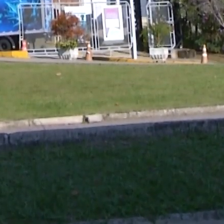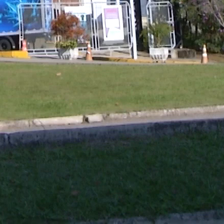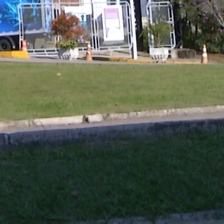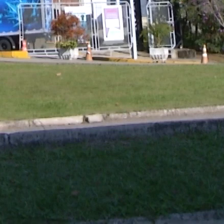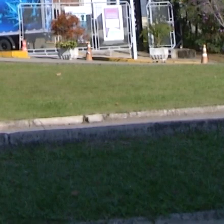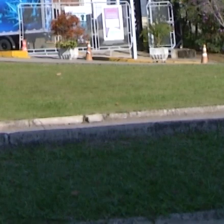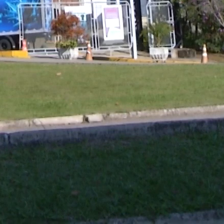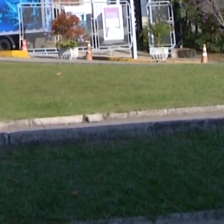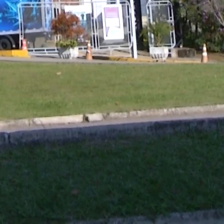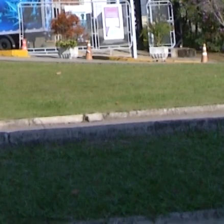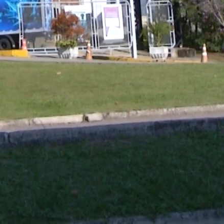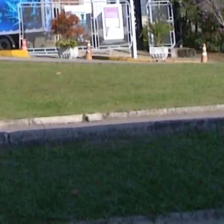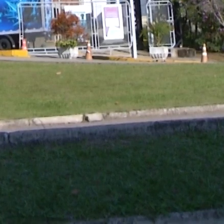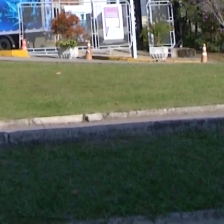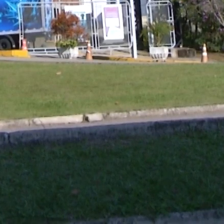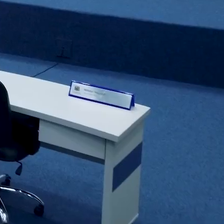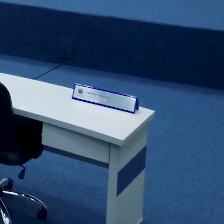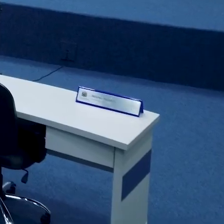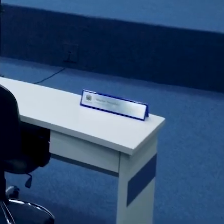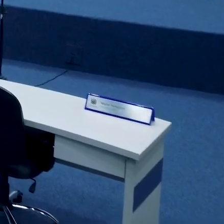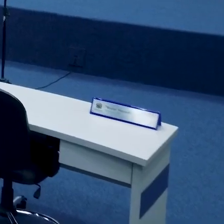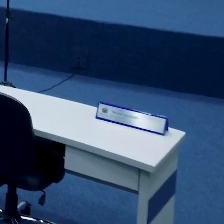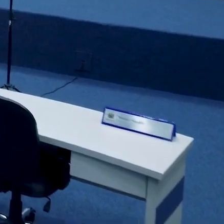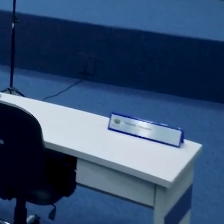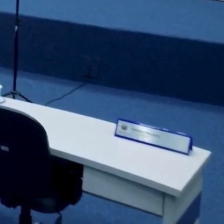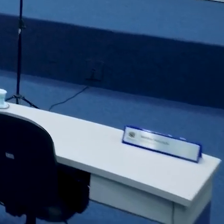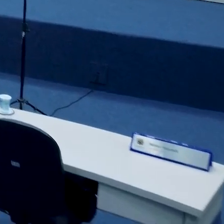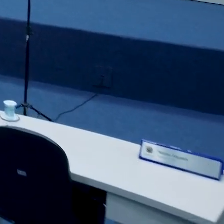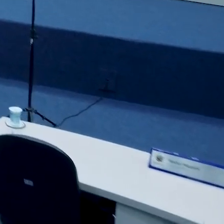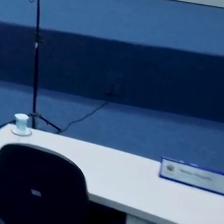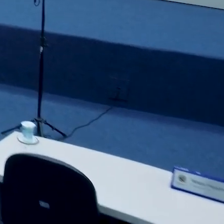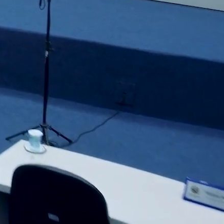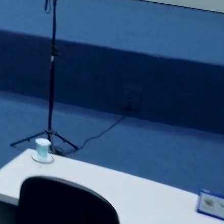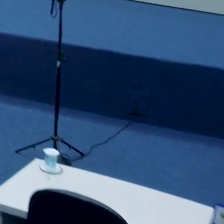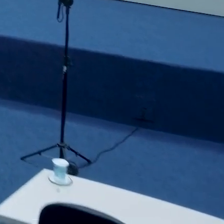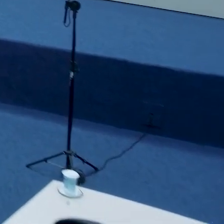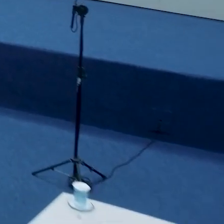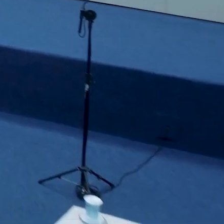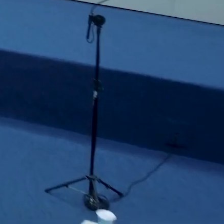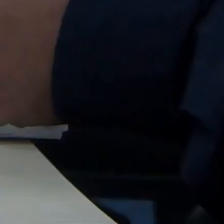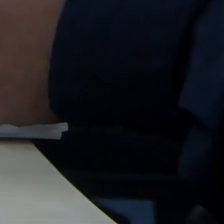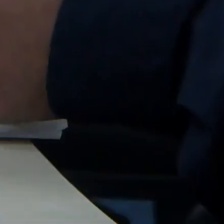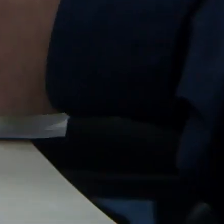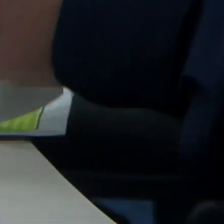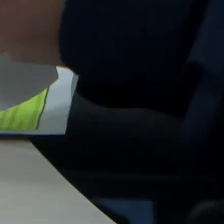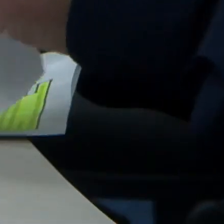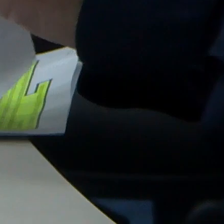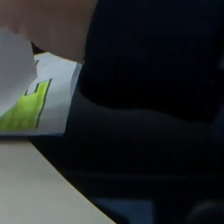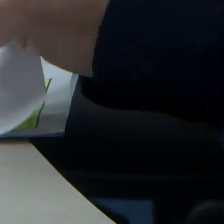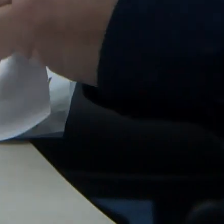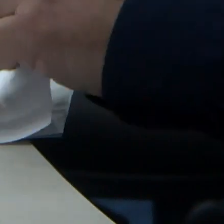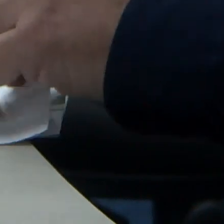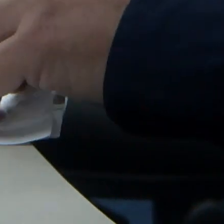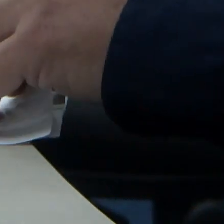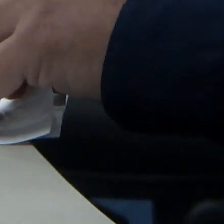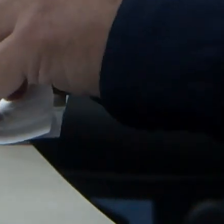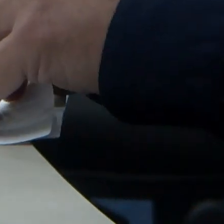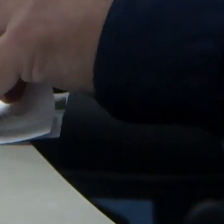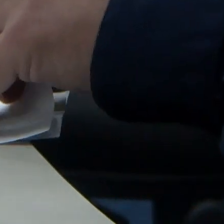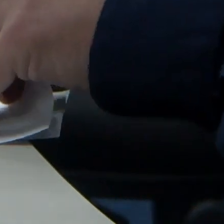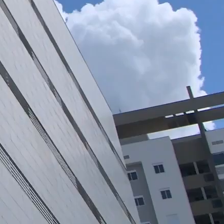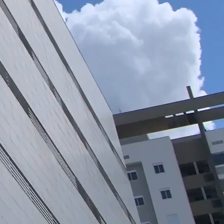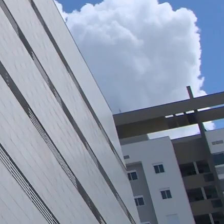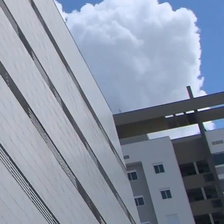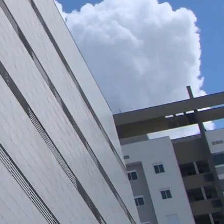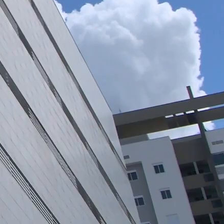Paraíba pelos 30 anos de história. Ainda durante a sessão, os parlamentares aprovaram um requerimento endereçado ao governo do